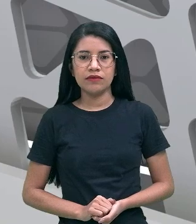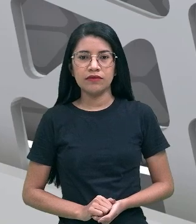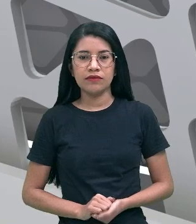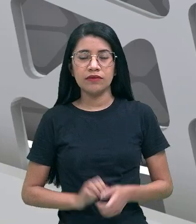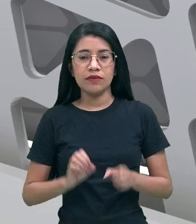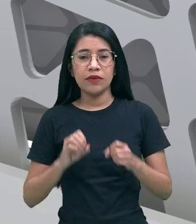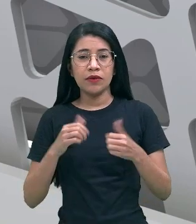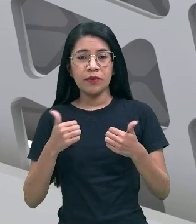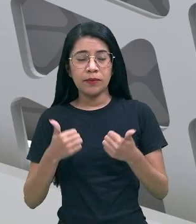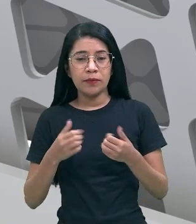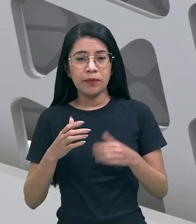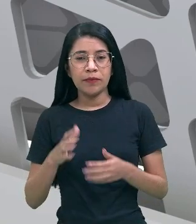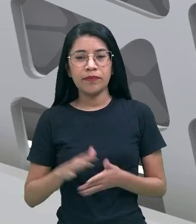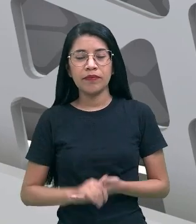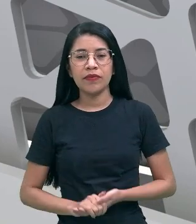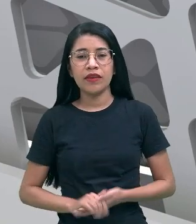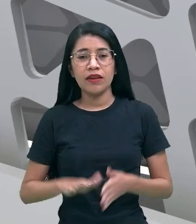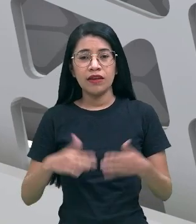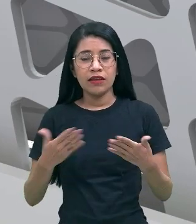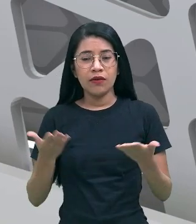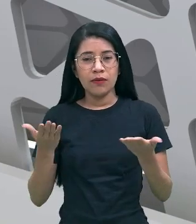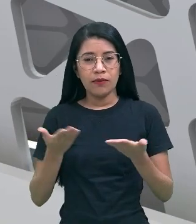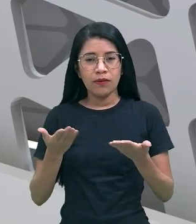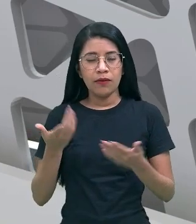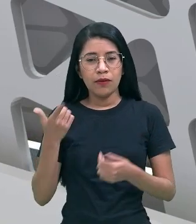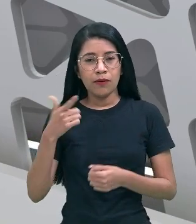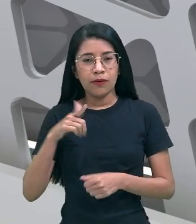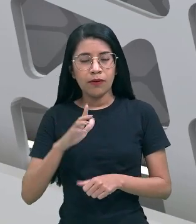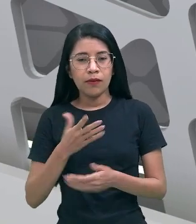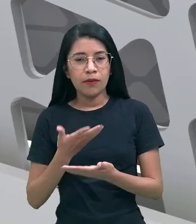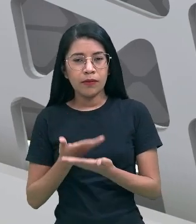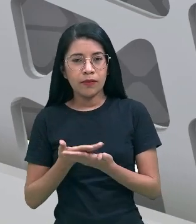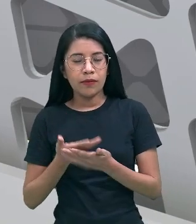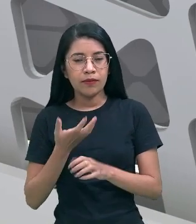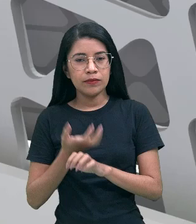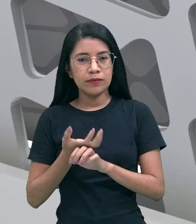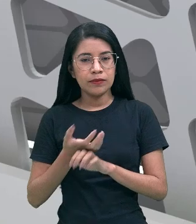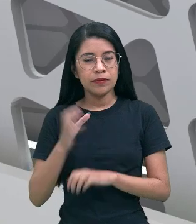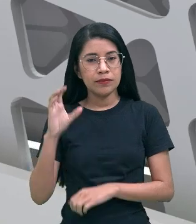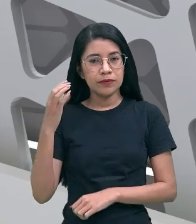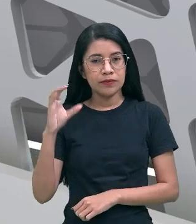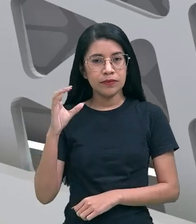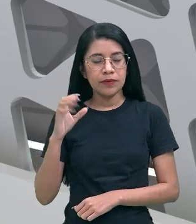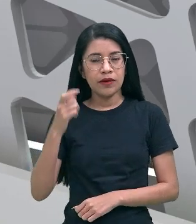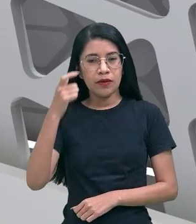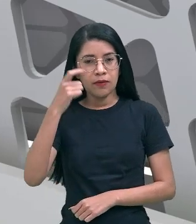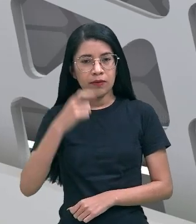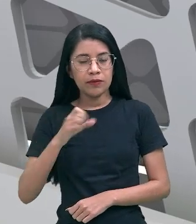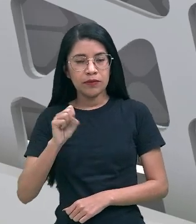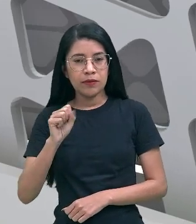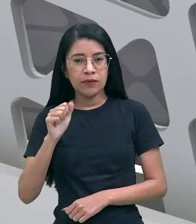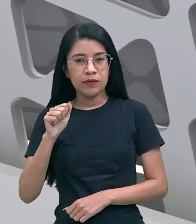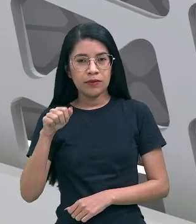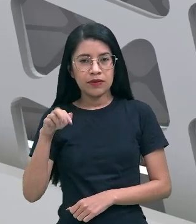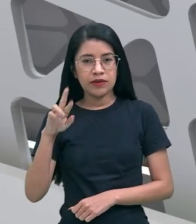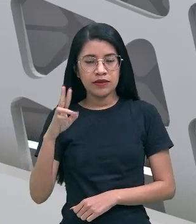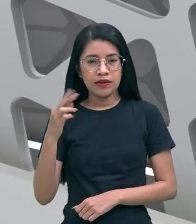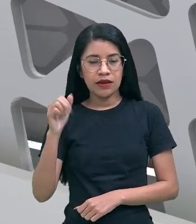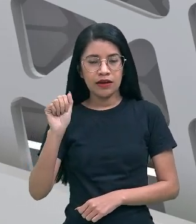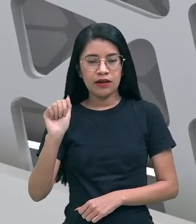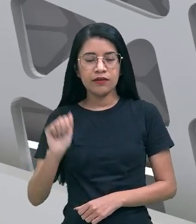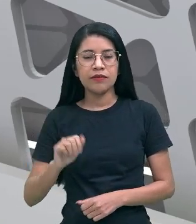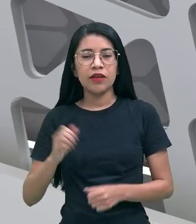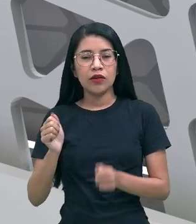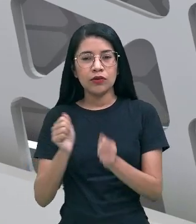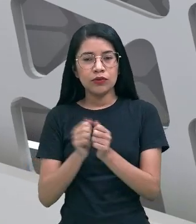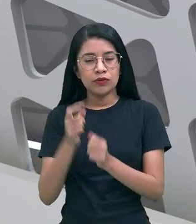Muito bem, queridos, estamos aí para mais uma aula de ciências. Eu sou a professora Sara Arinana, vou estar aí